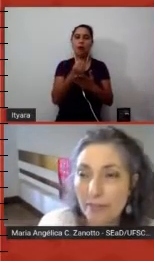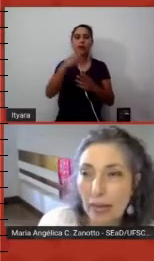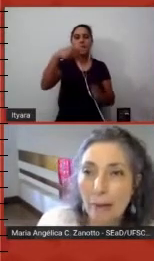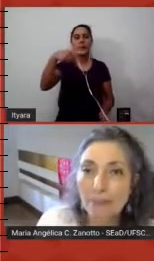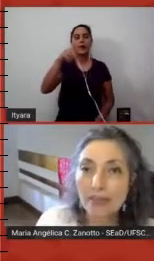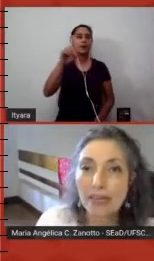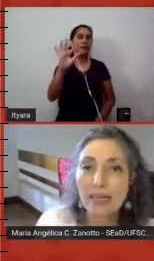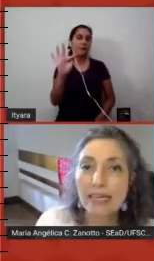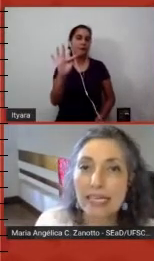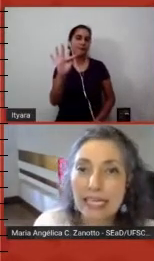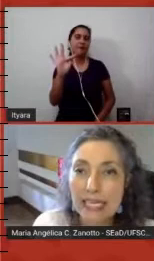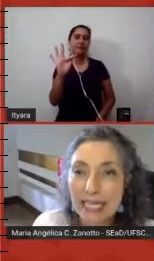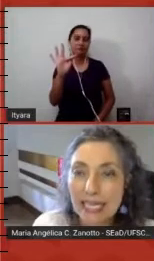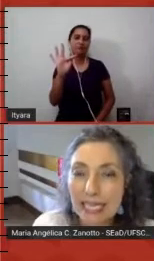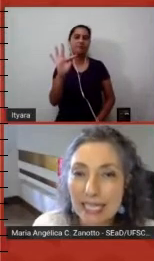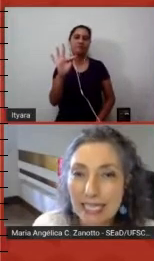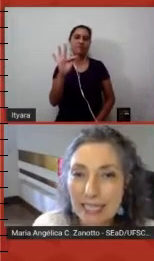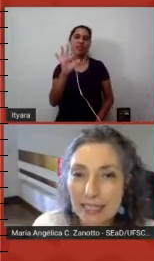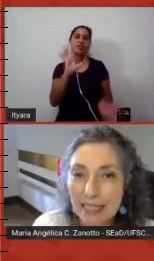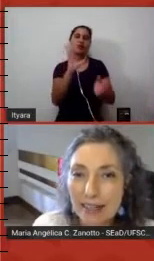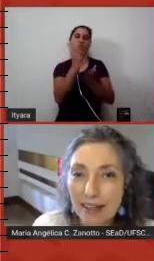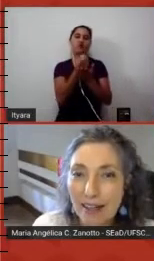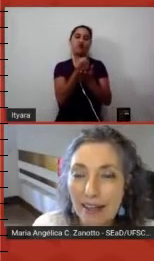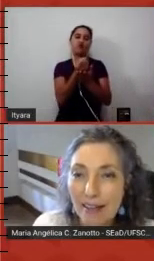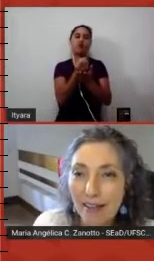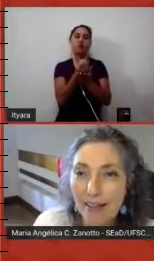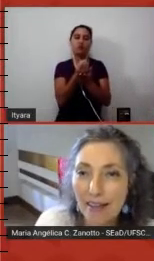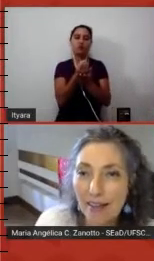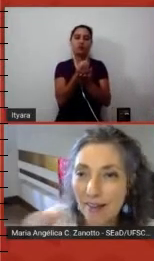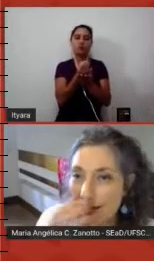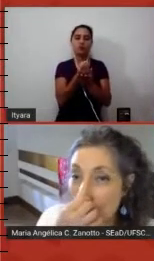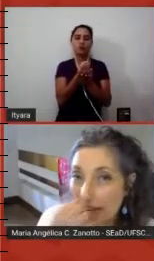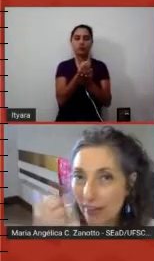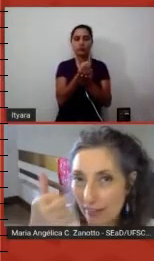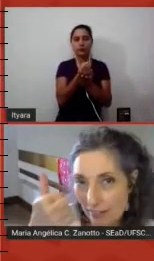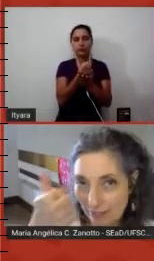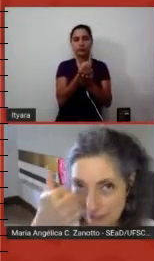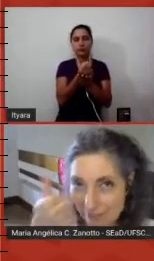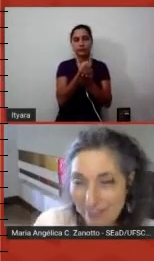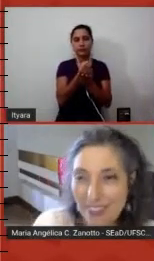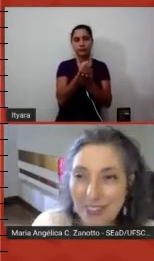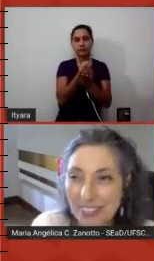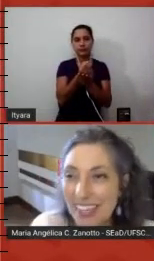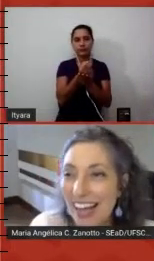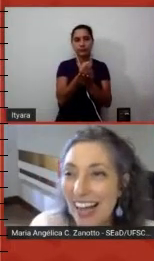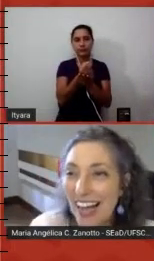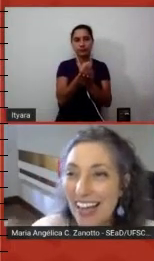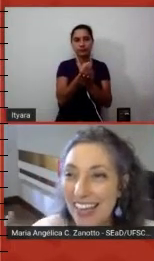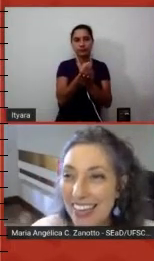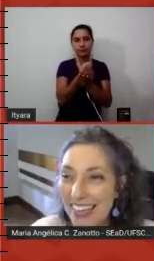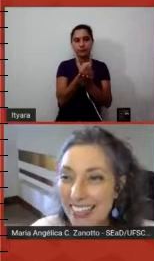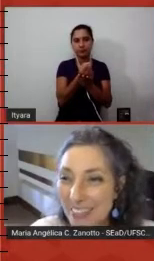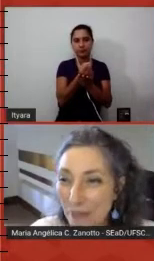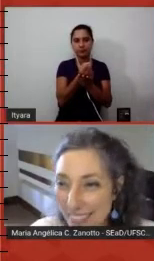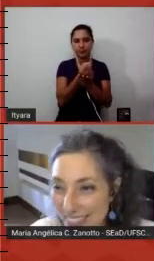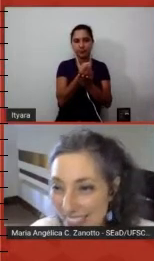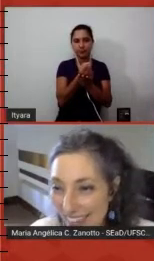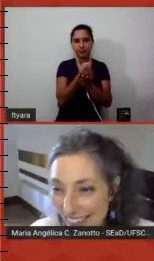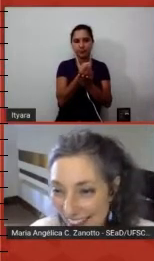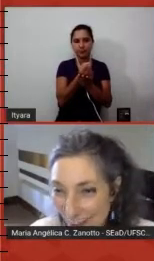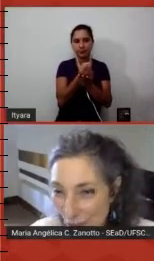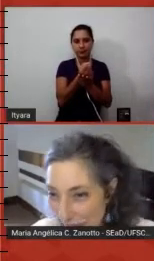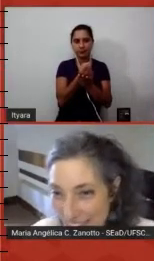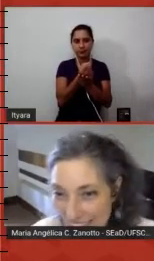PDF, tá? E, ok, Ale, ouvi.